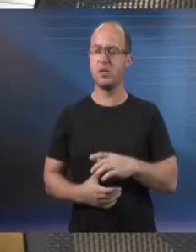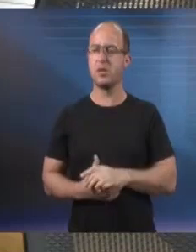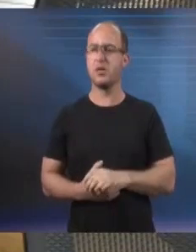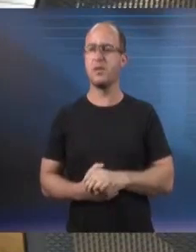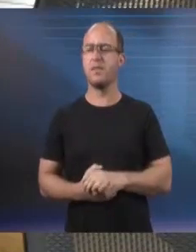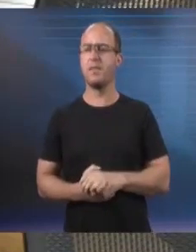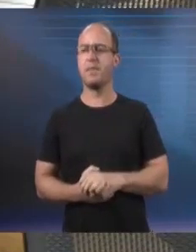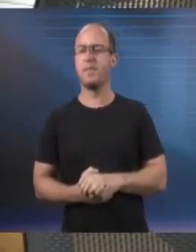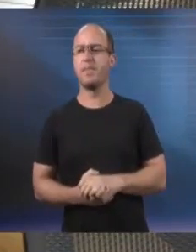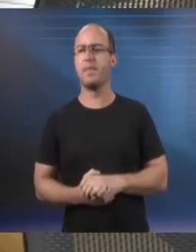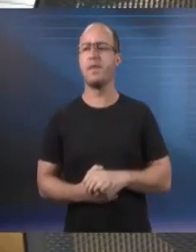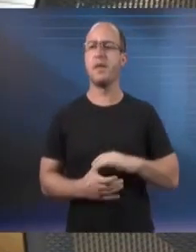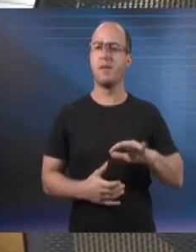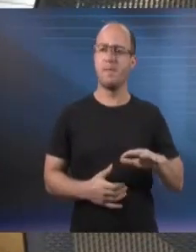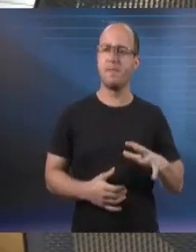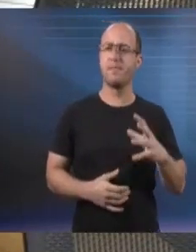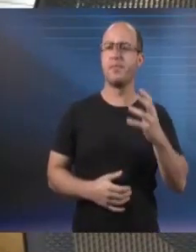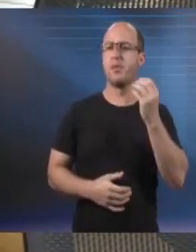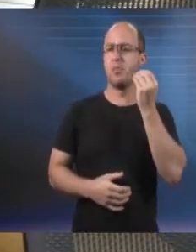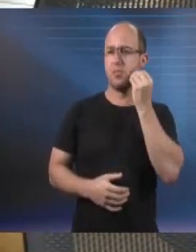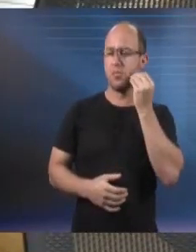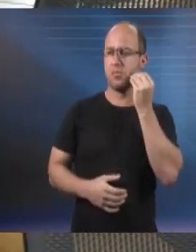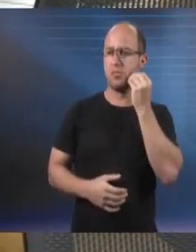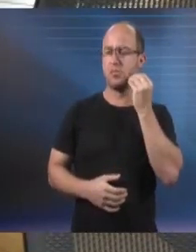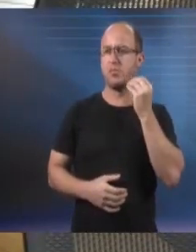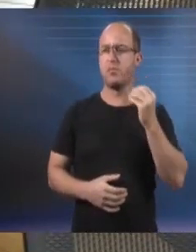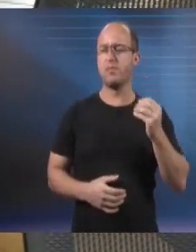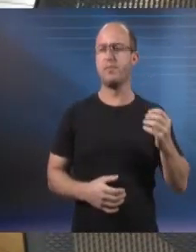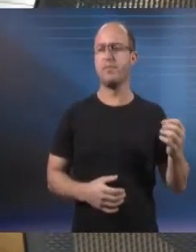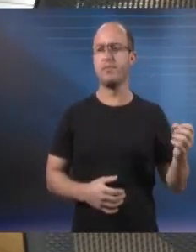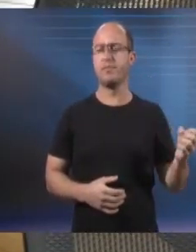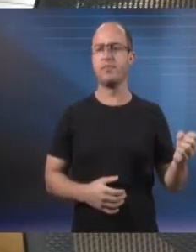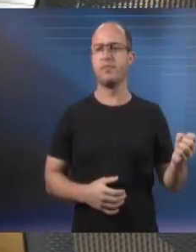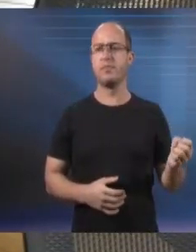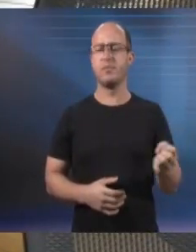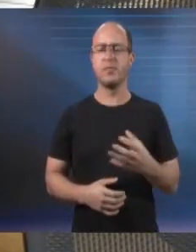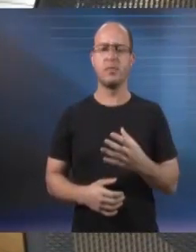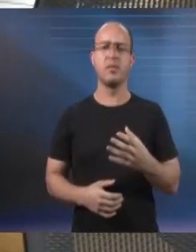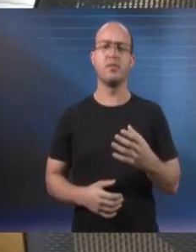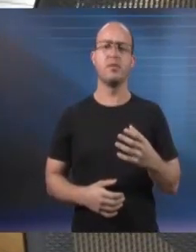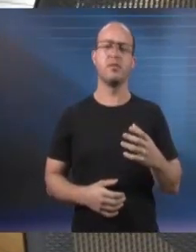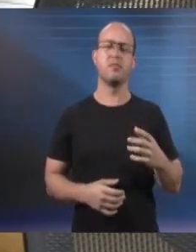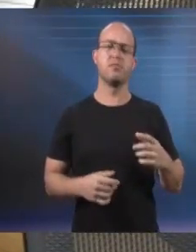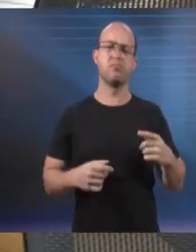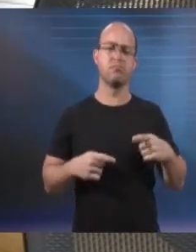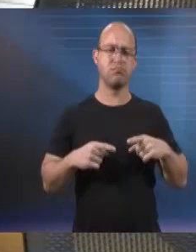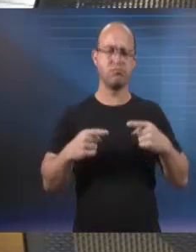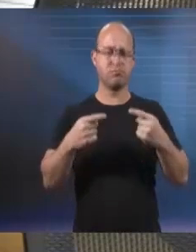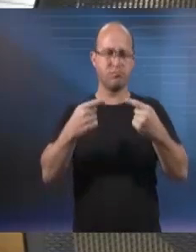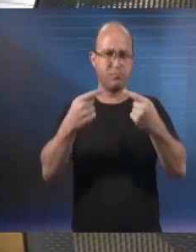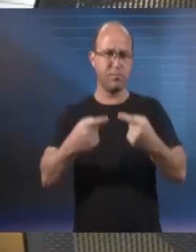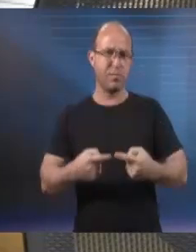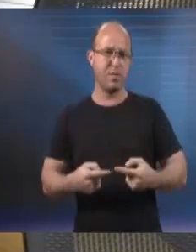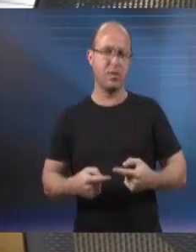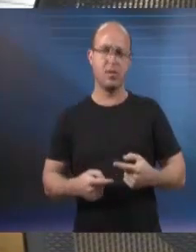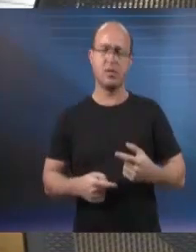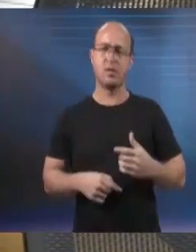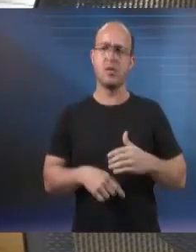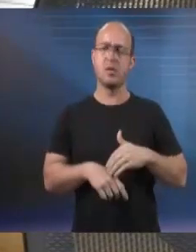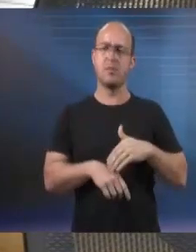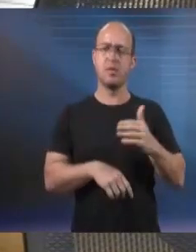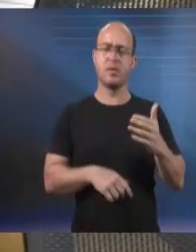teria a oportunidade de uma concorrência e para que se tornasse